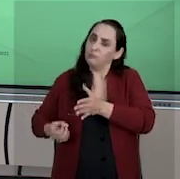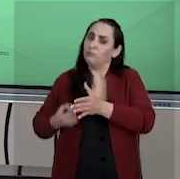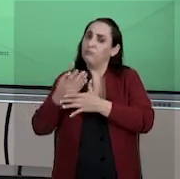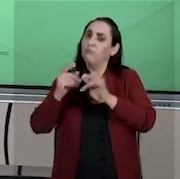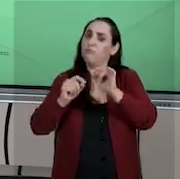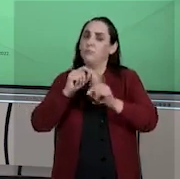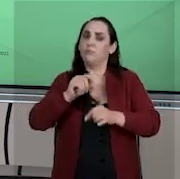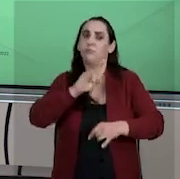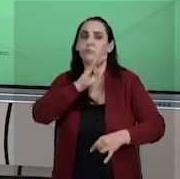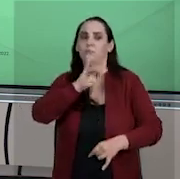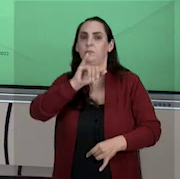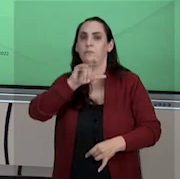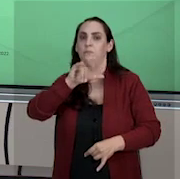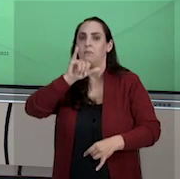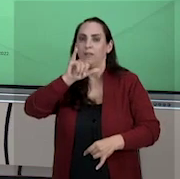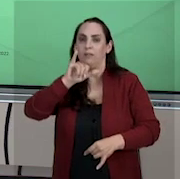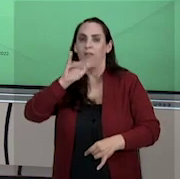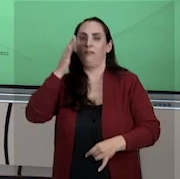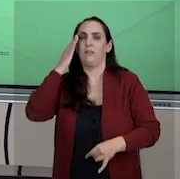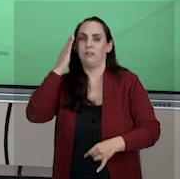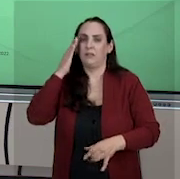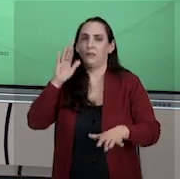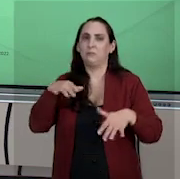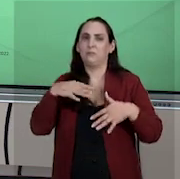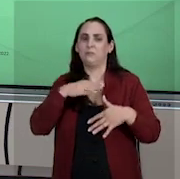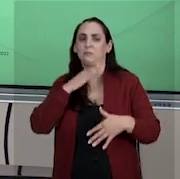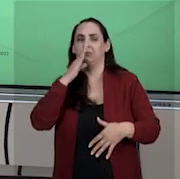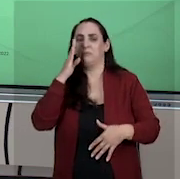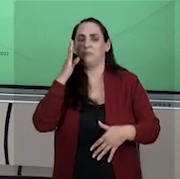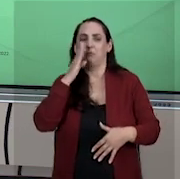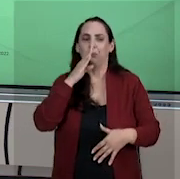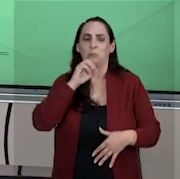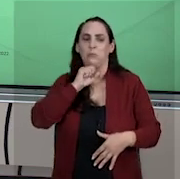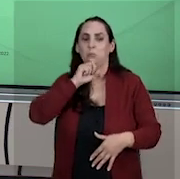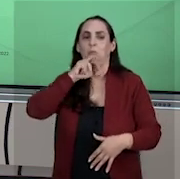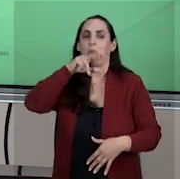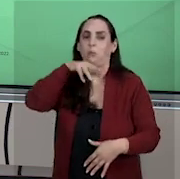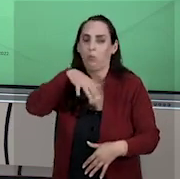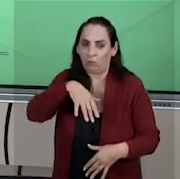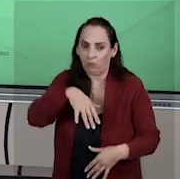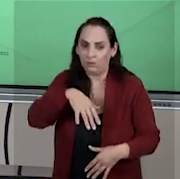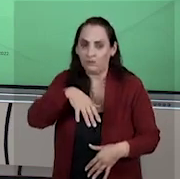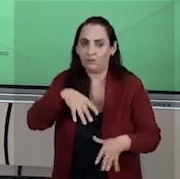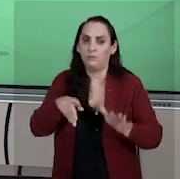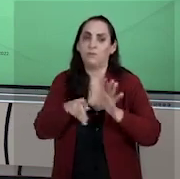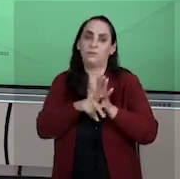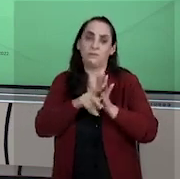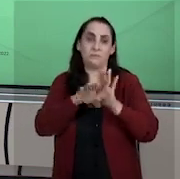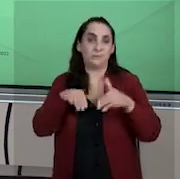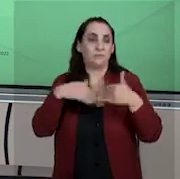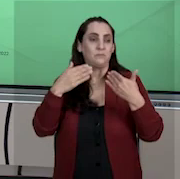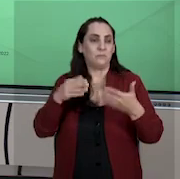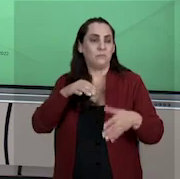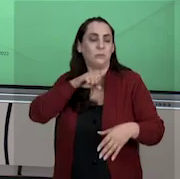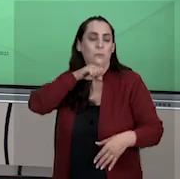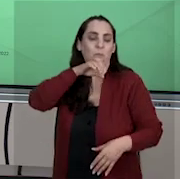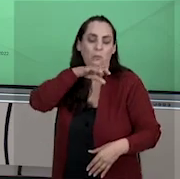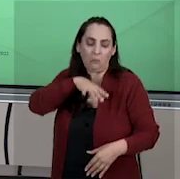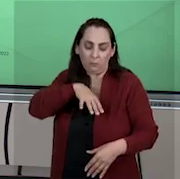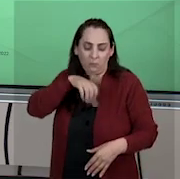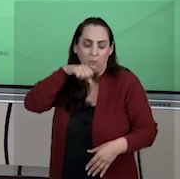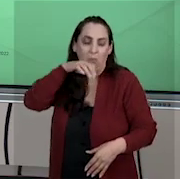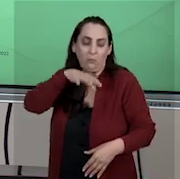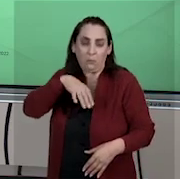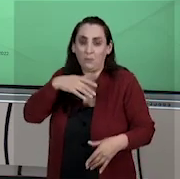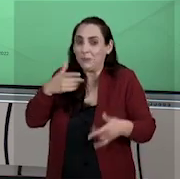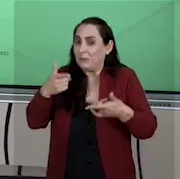Sabe quando você passa mal, que você vomita? Então, quando você vomita muito, que já não tem mais nada